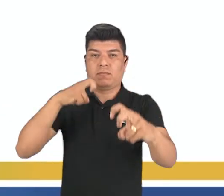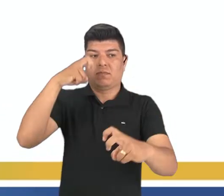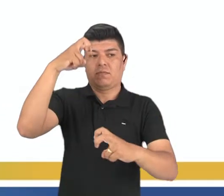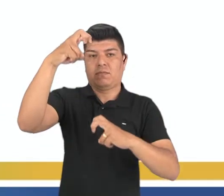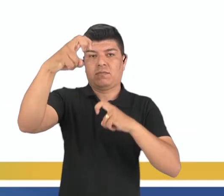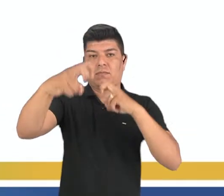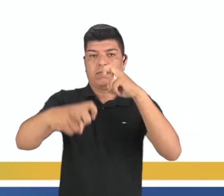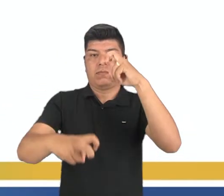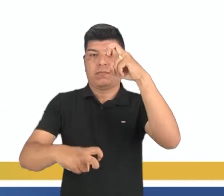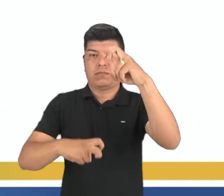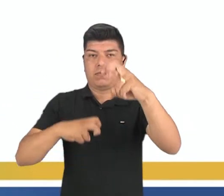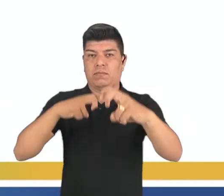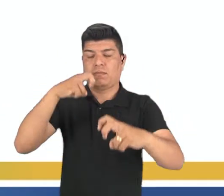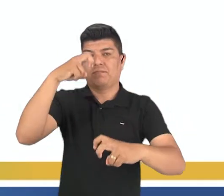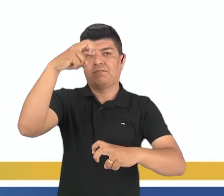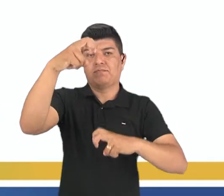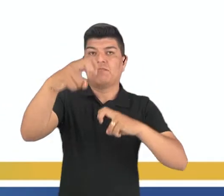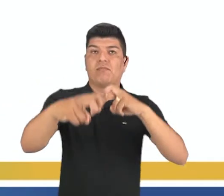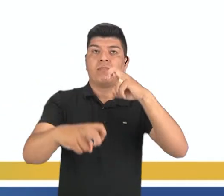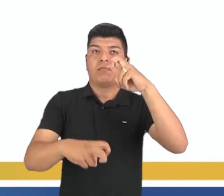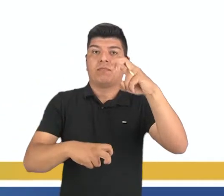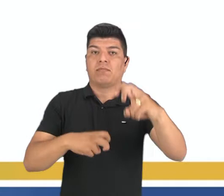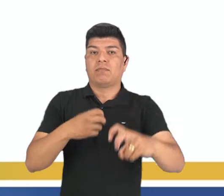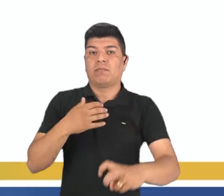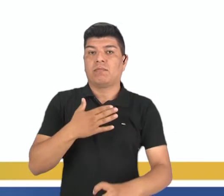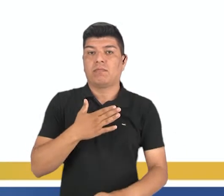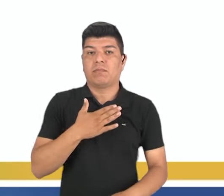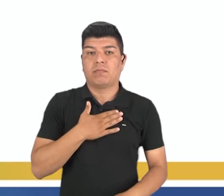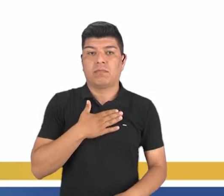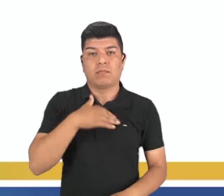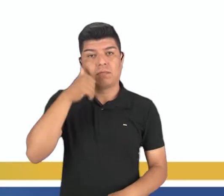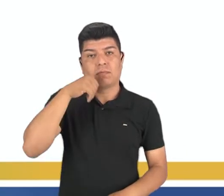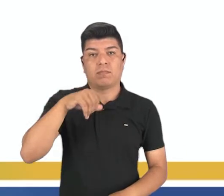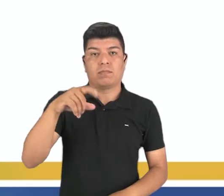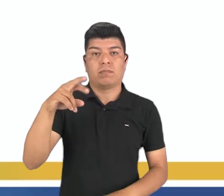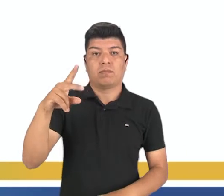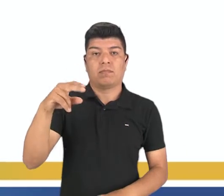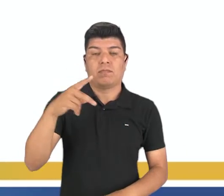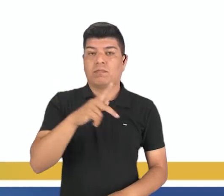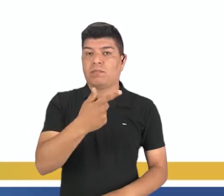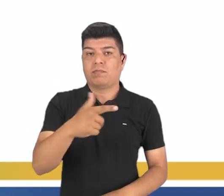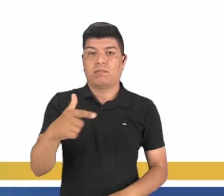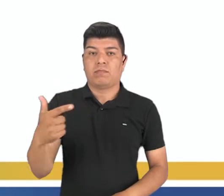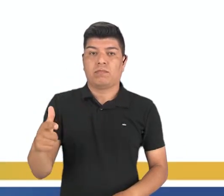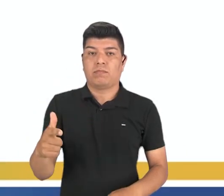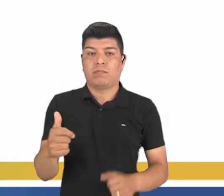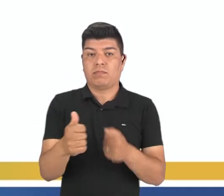gigante. Uma das minhas irmãs ficou sem par para a cadeira, então